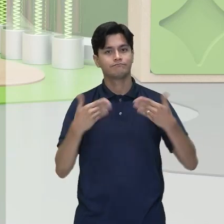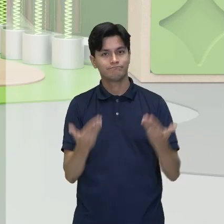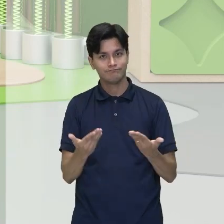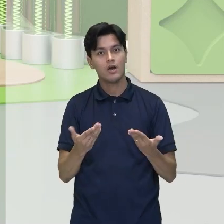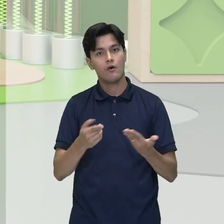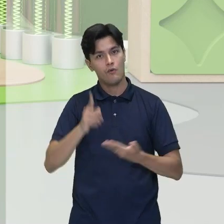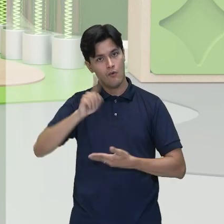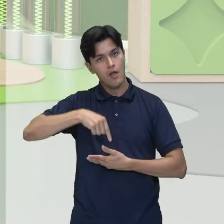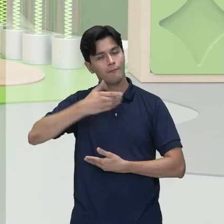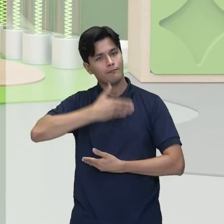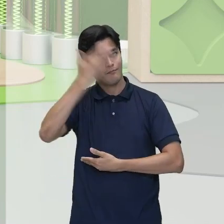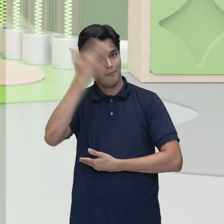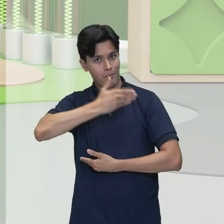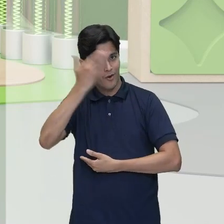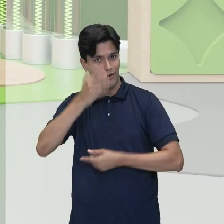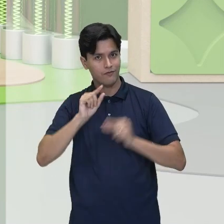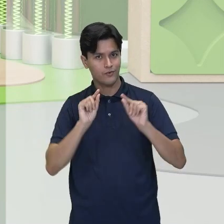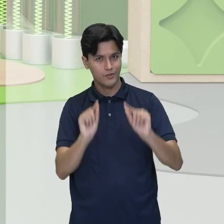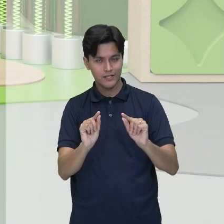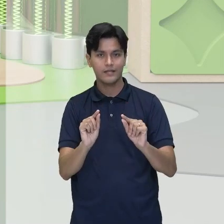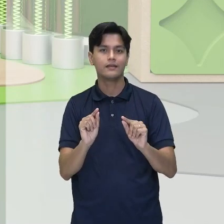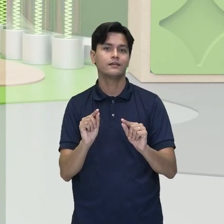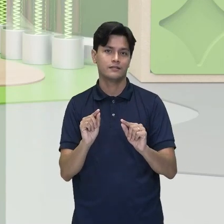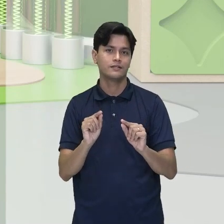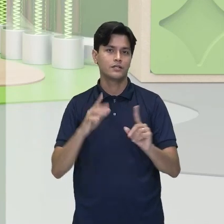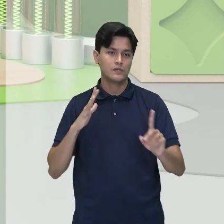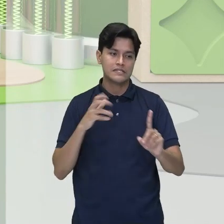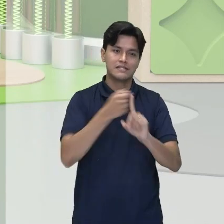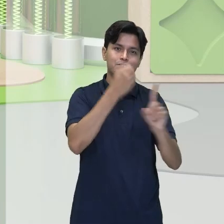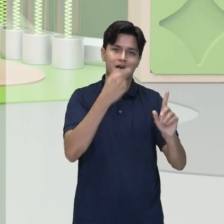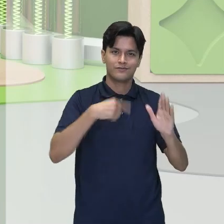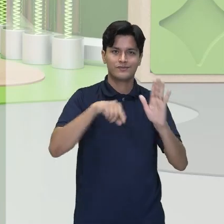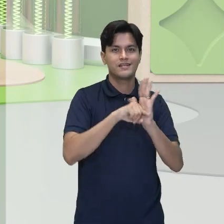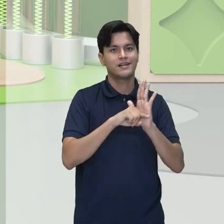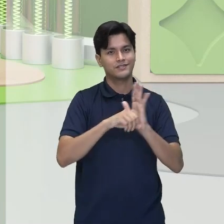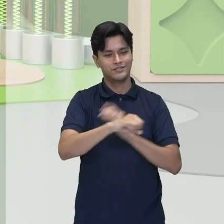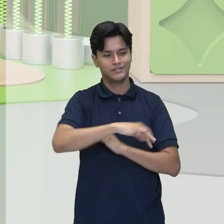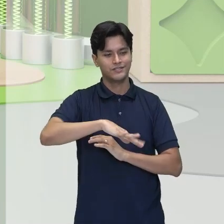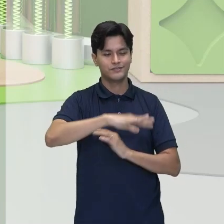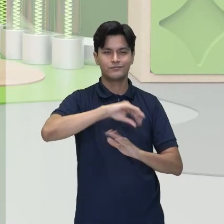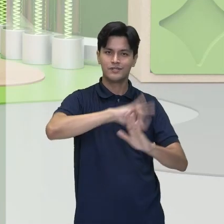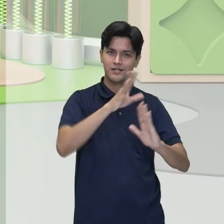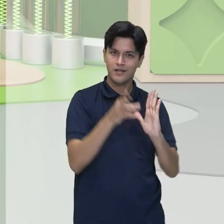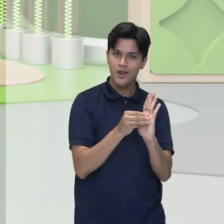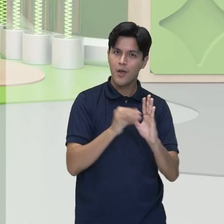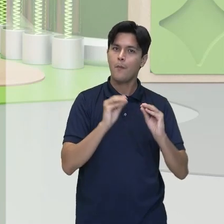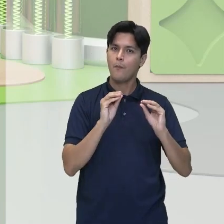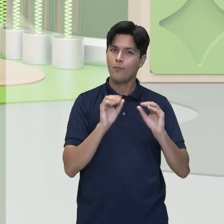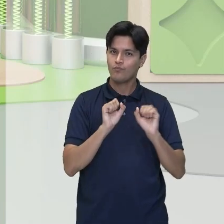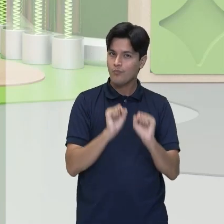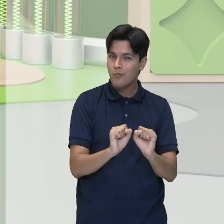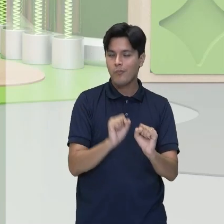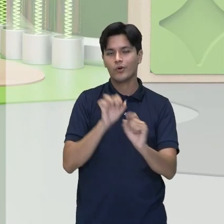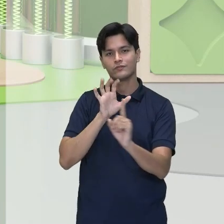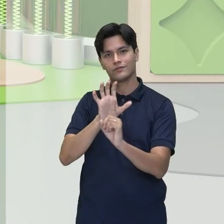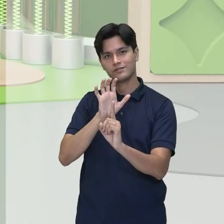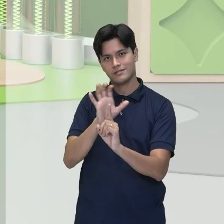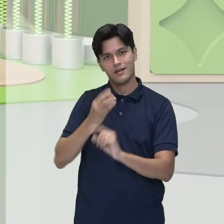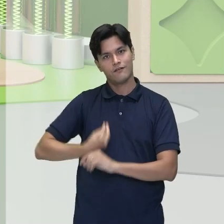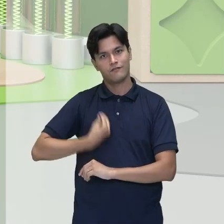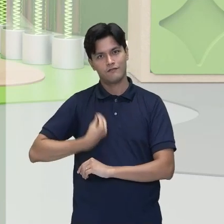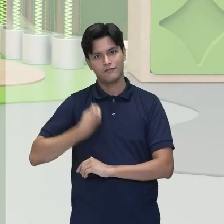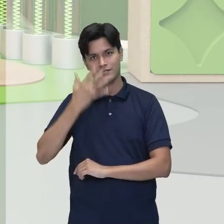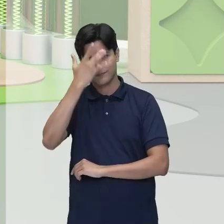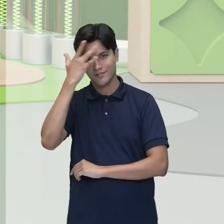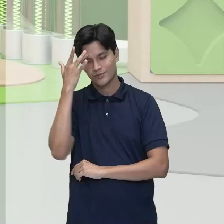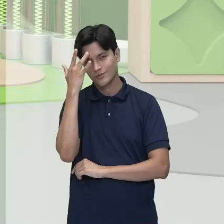esses impactos negativos na floresta amazônica, eles podem sim interferir na vida das pessoas que vivem aqui nessas